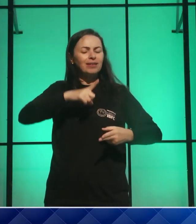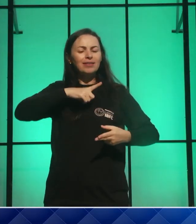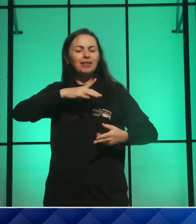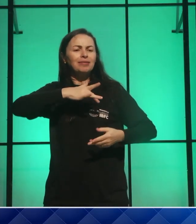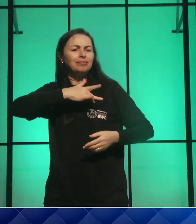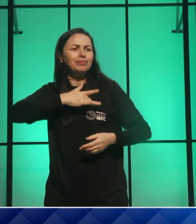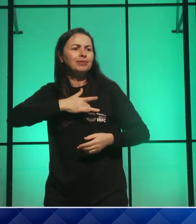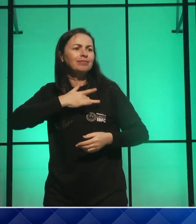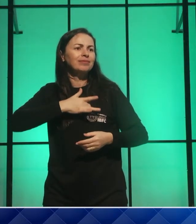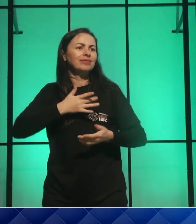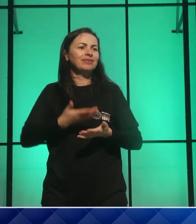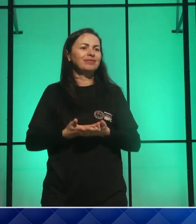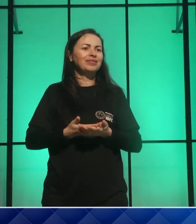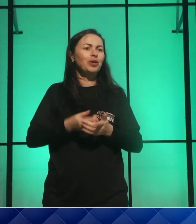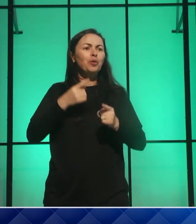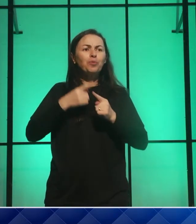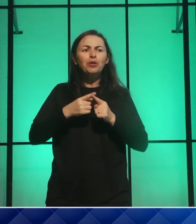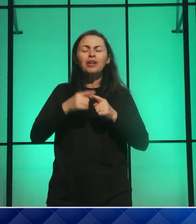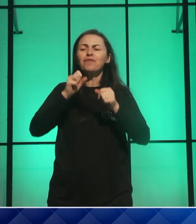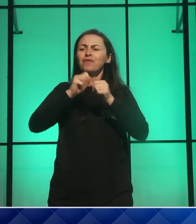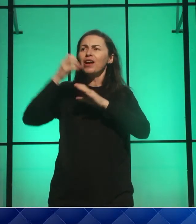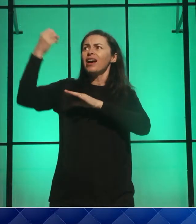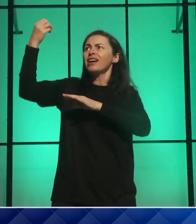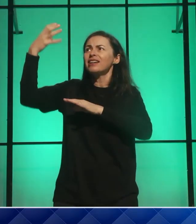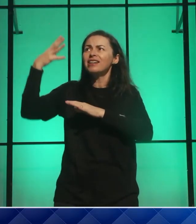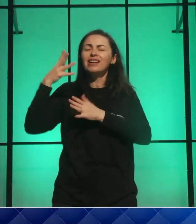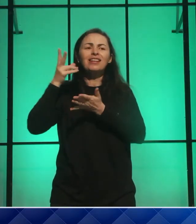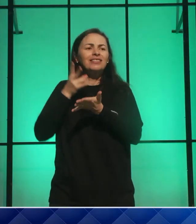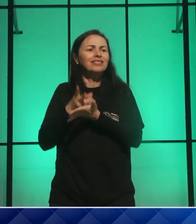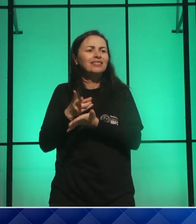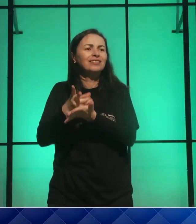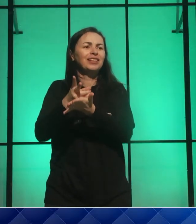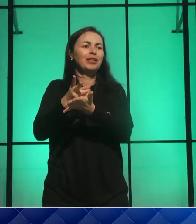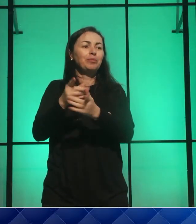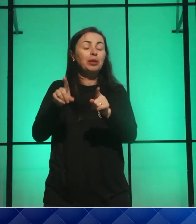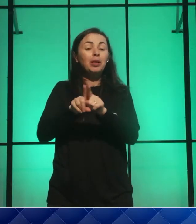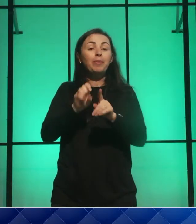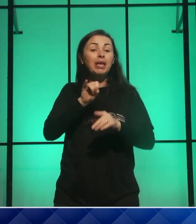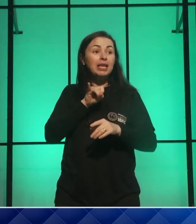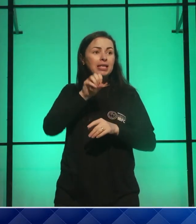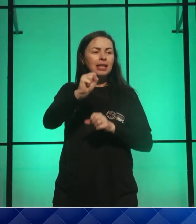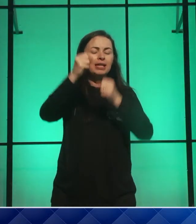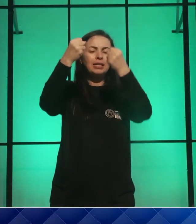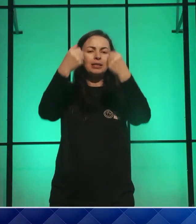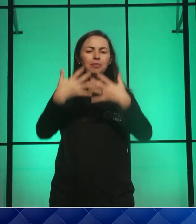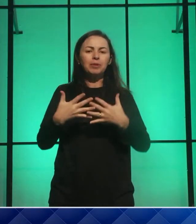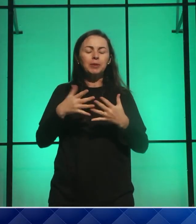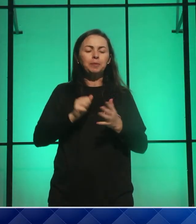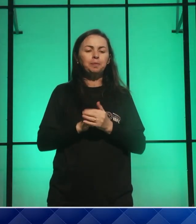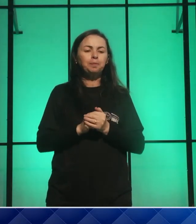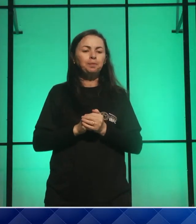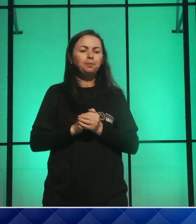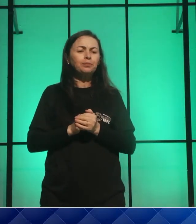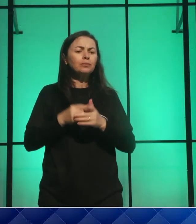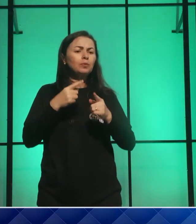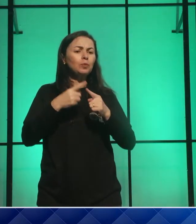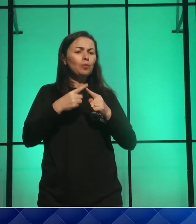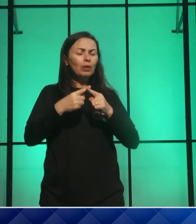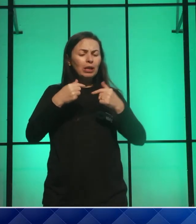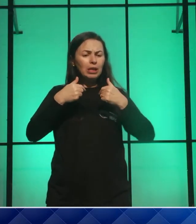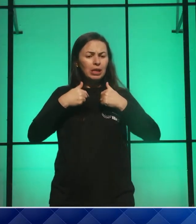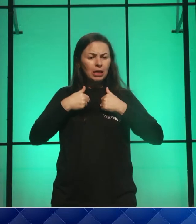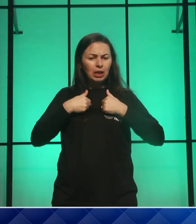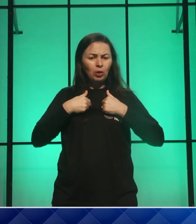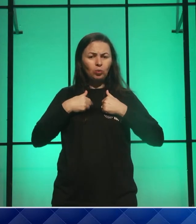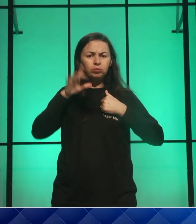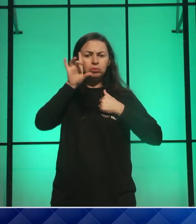misericordioso, que exerce a sua graça. Ele diz através de Isaías, dizendo assim: eu sou